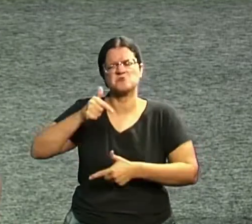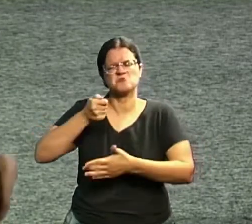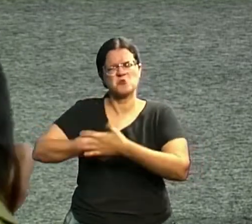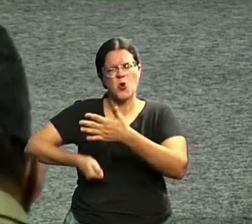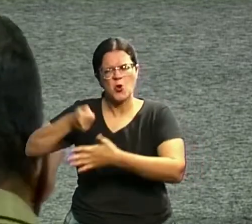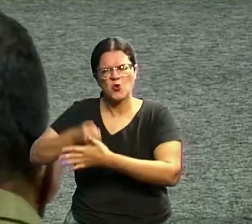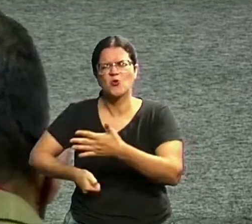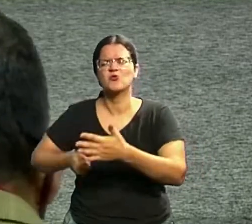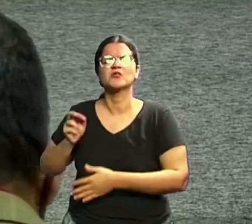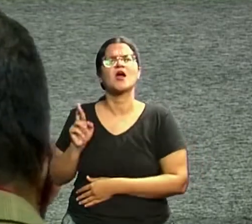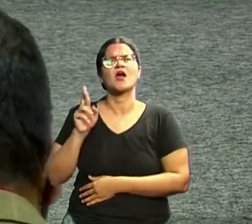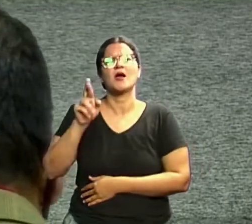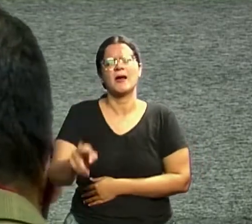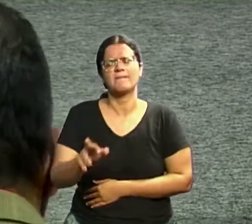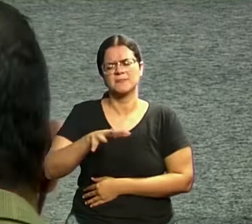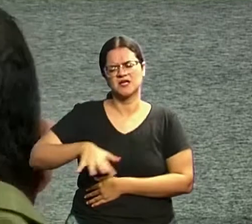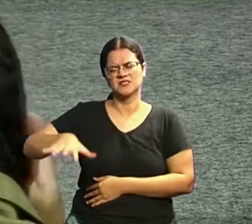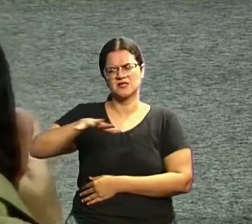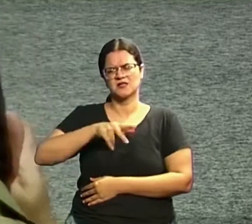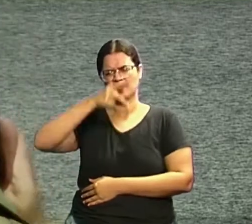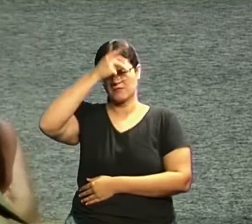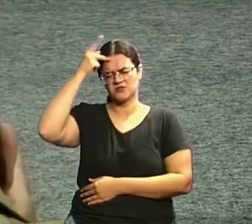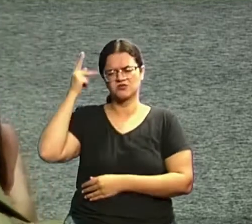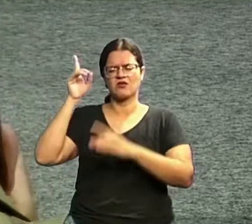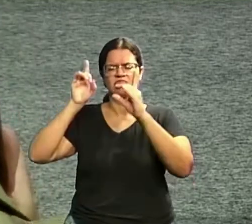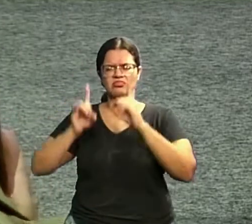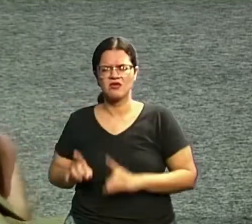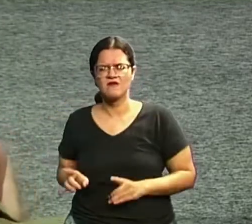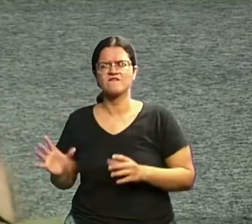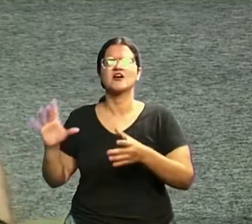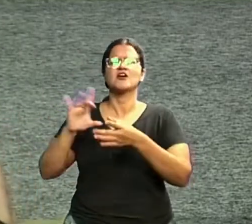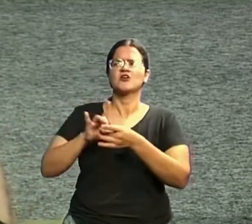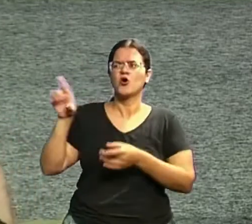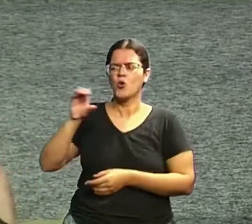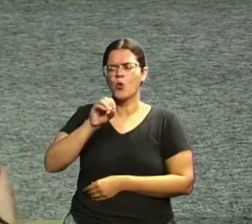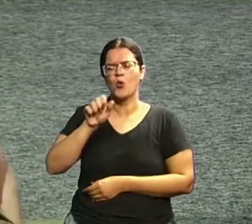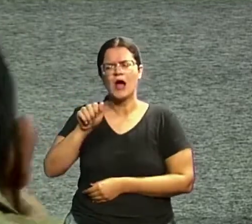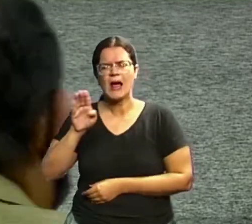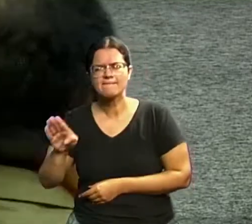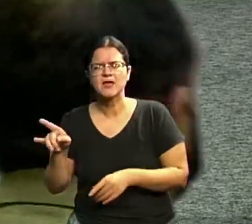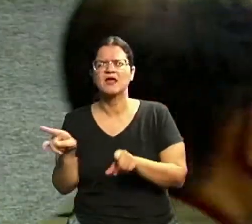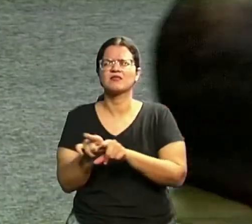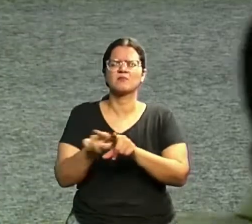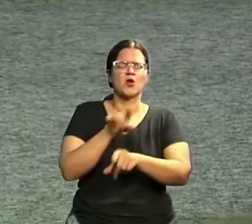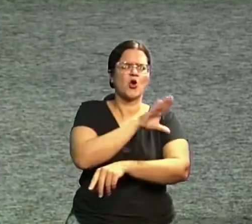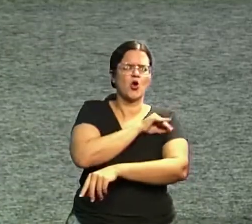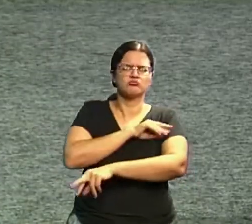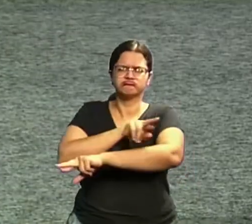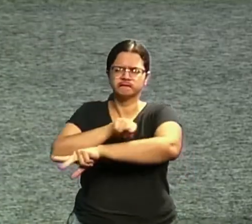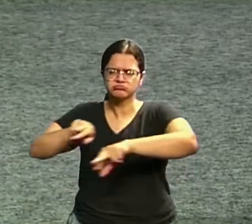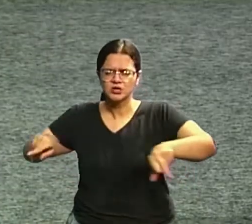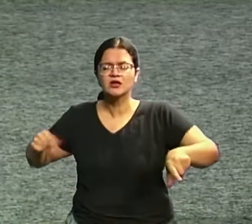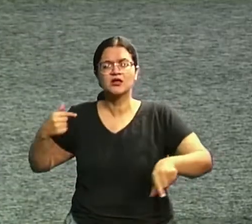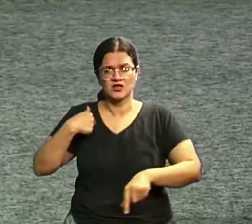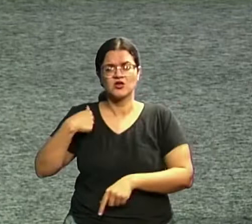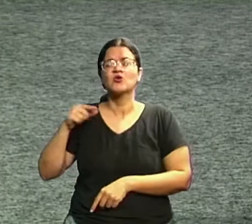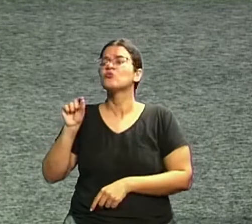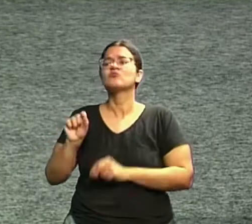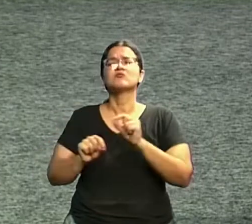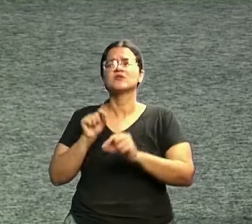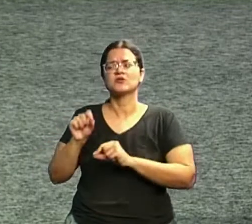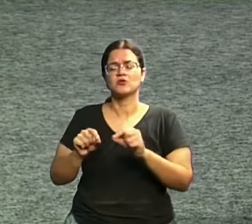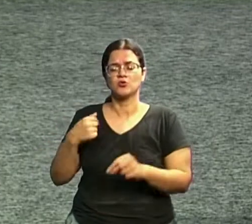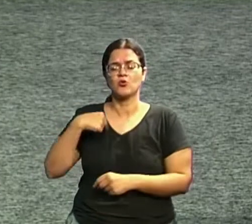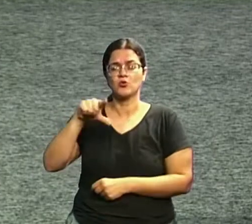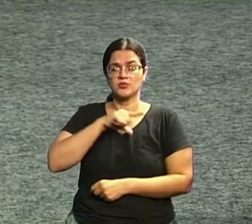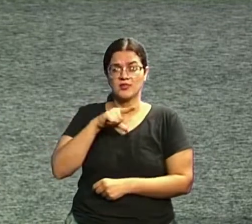estar representando esse segmento também, junto à OAB, junto aos conselhos. E eu venho de uma...